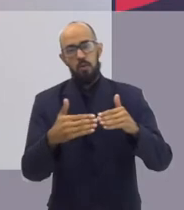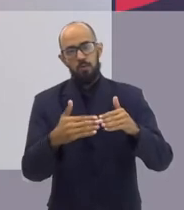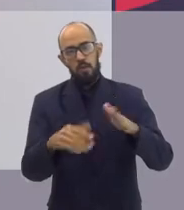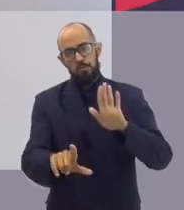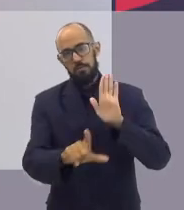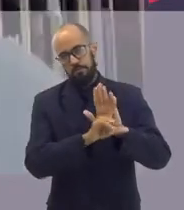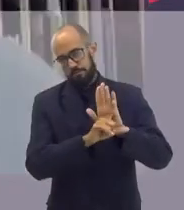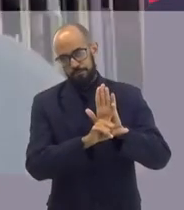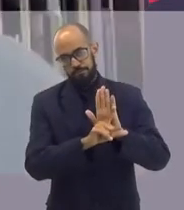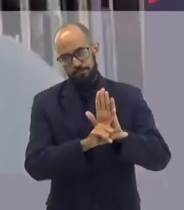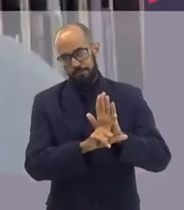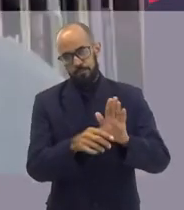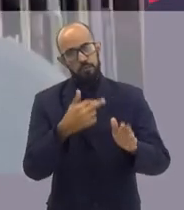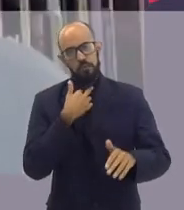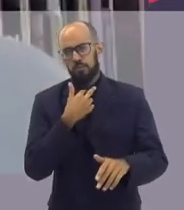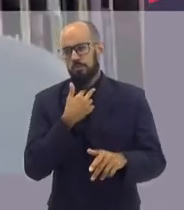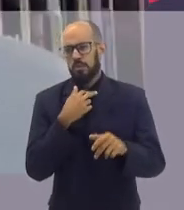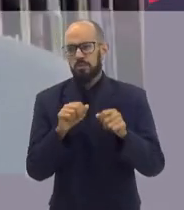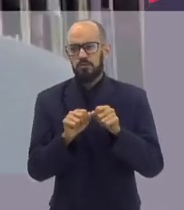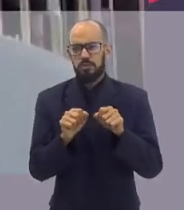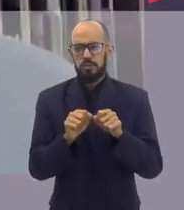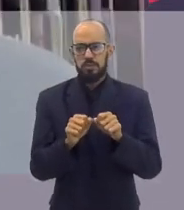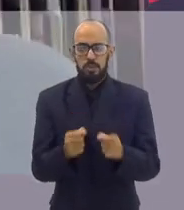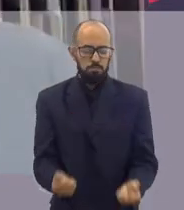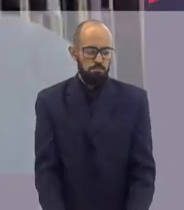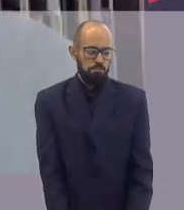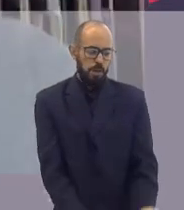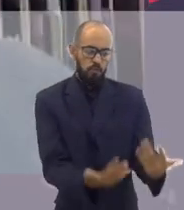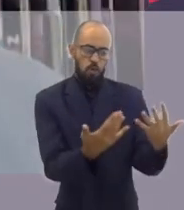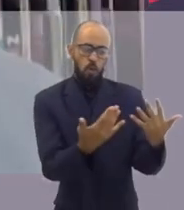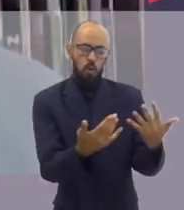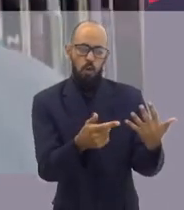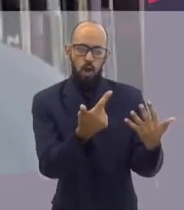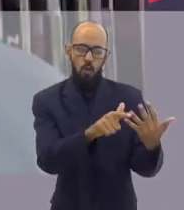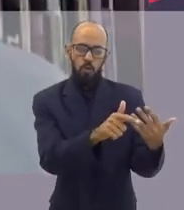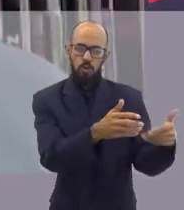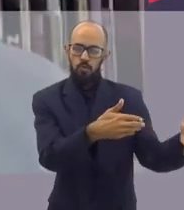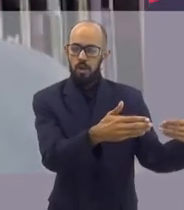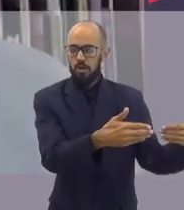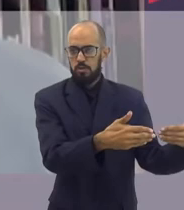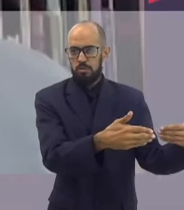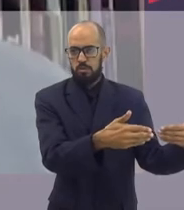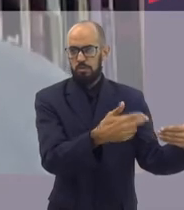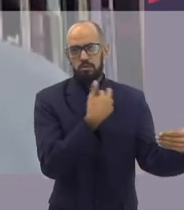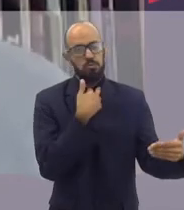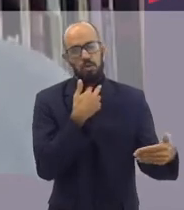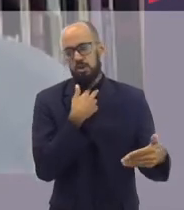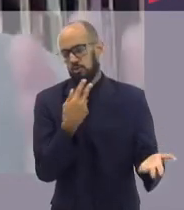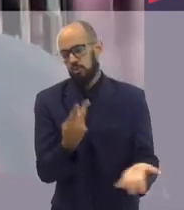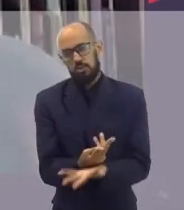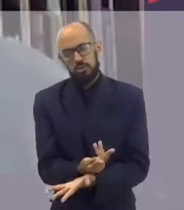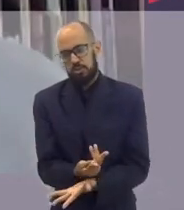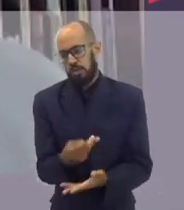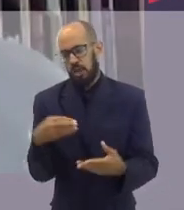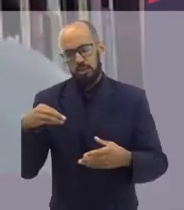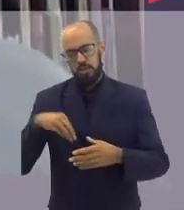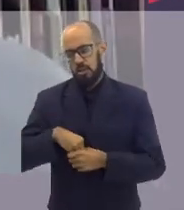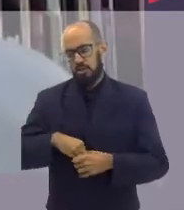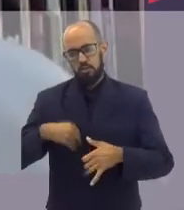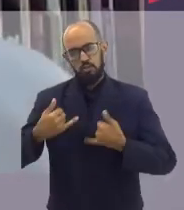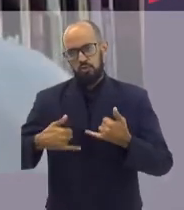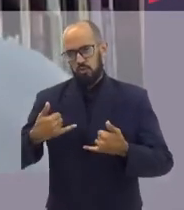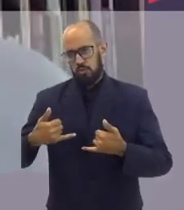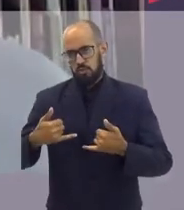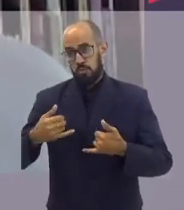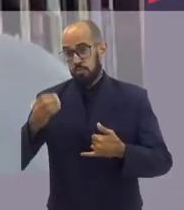legal, né? Quer dizer, a gente não pode fazer, ah, você pode tacar fogo na fábrica do outro, destruir o laboratório. Essas coisas não podem acontecer no